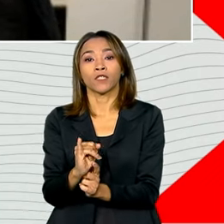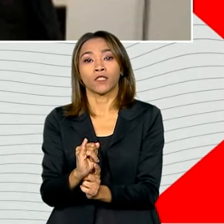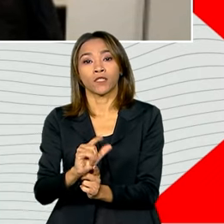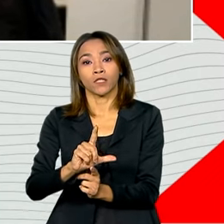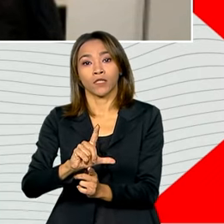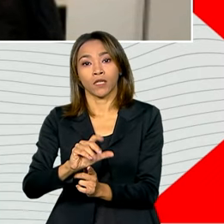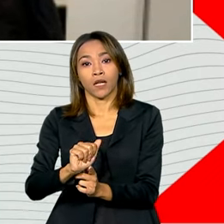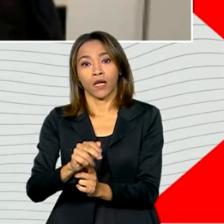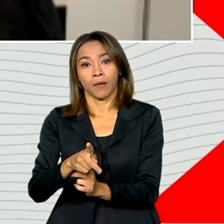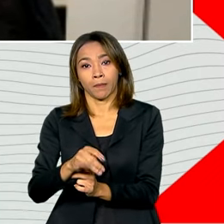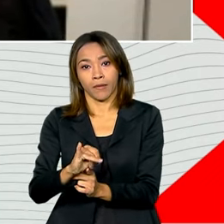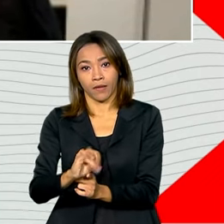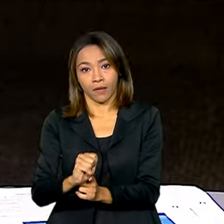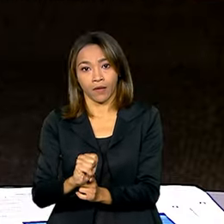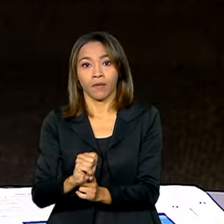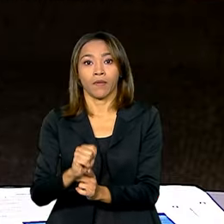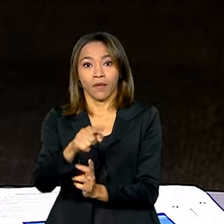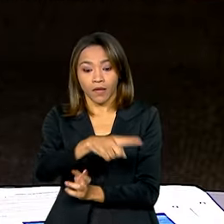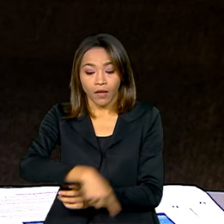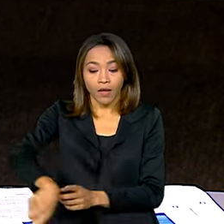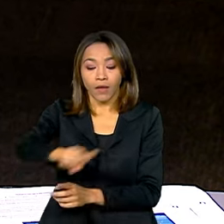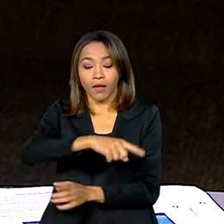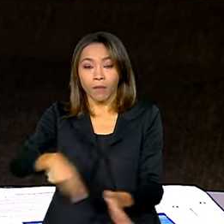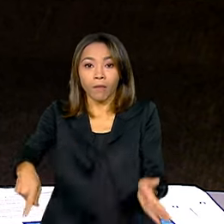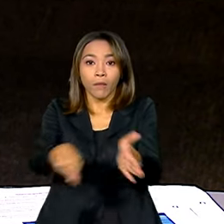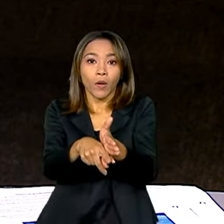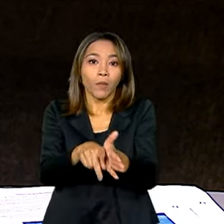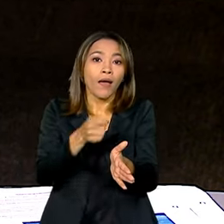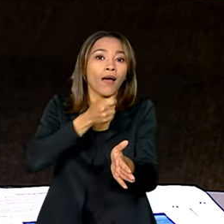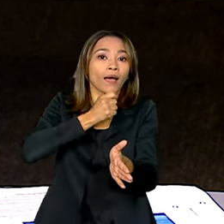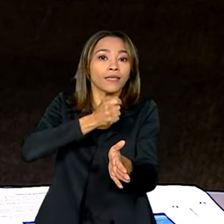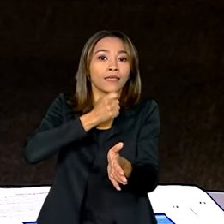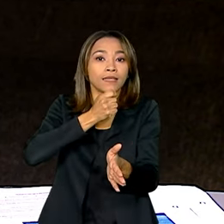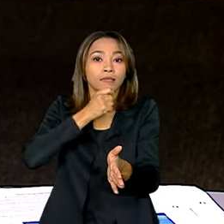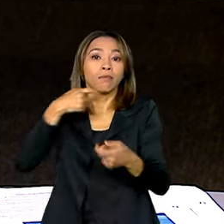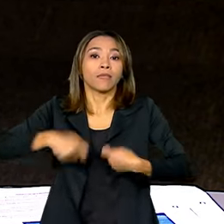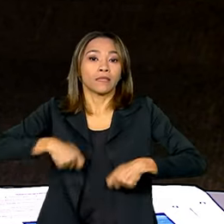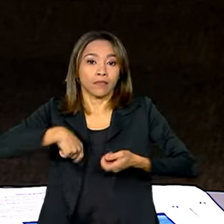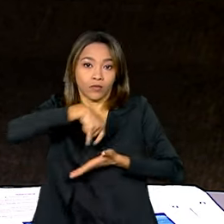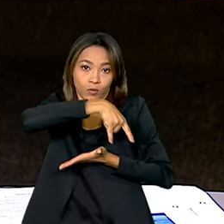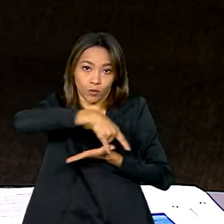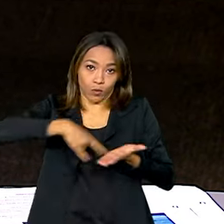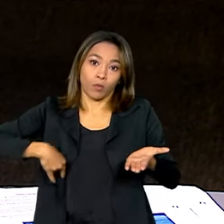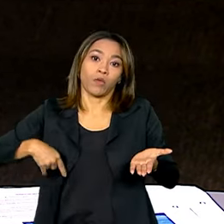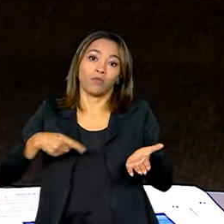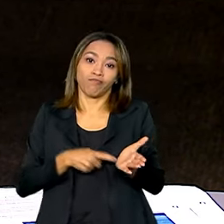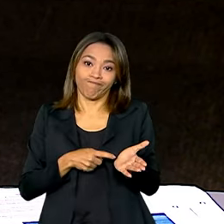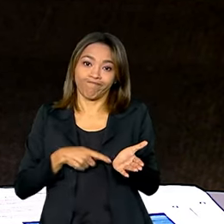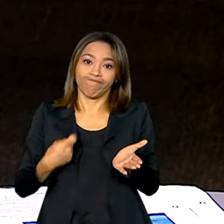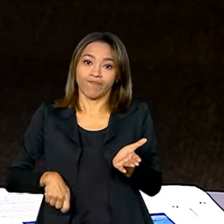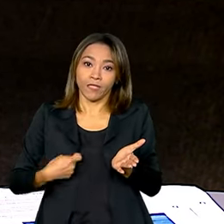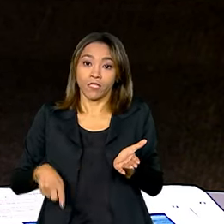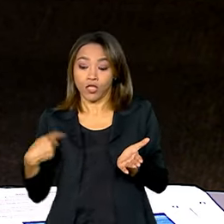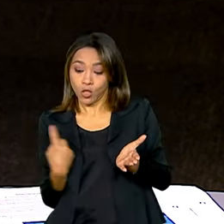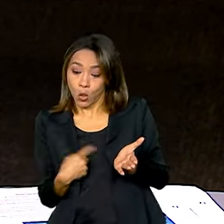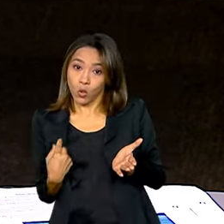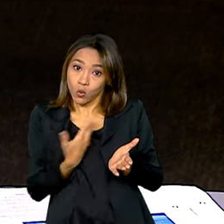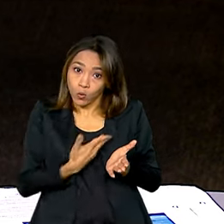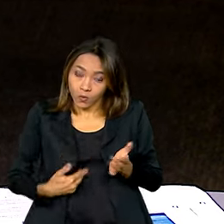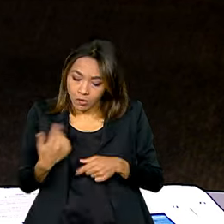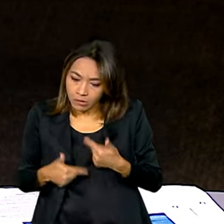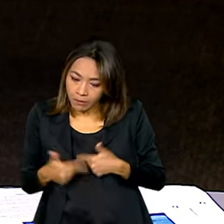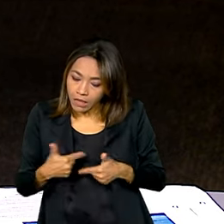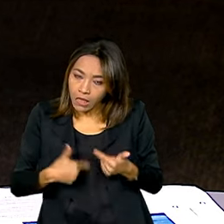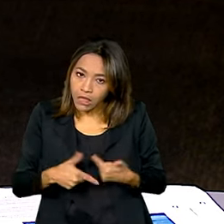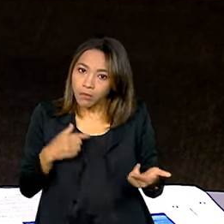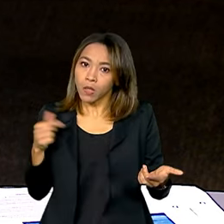São propriedades que ainda não estavam legalizadas e nós estamos trabalhando intensamente. Primeiro, essa